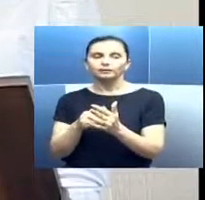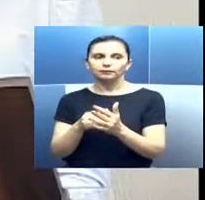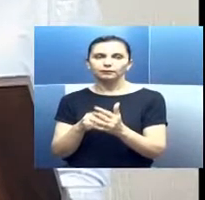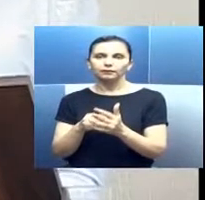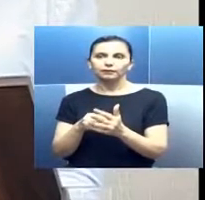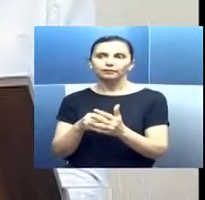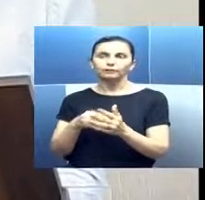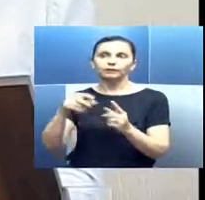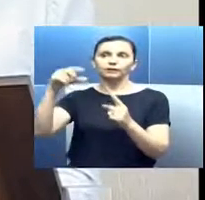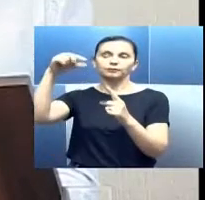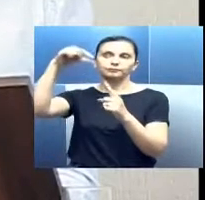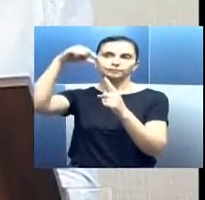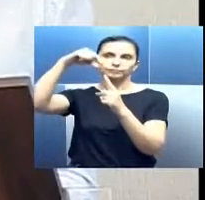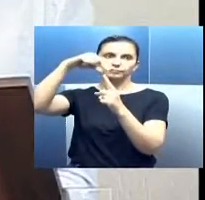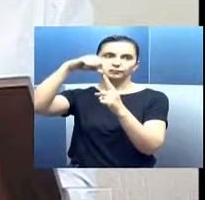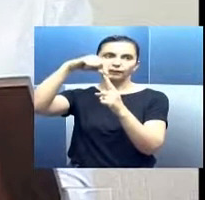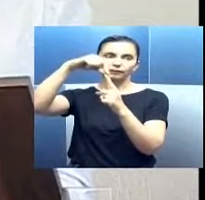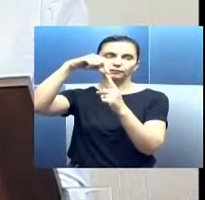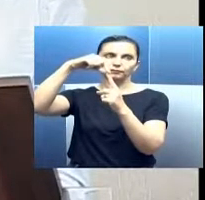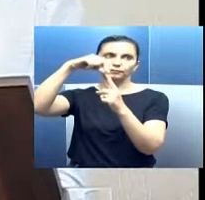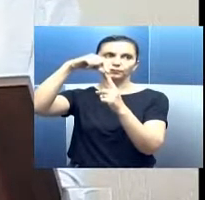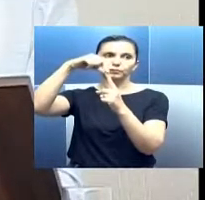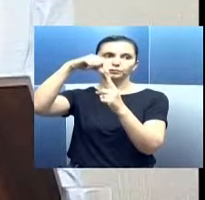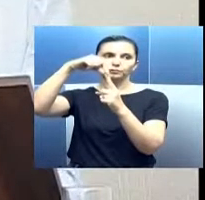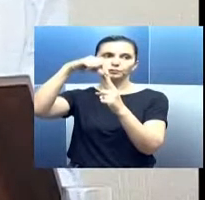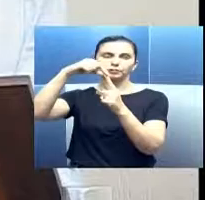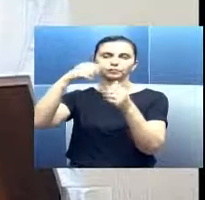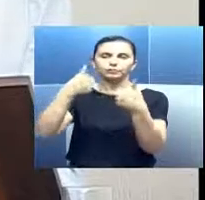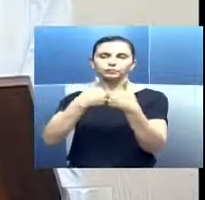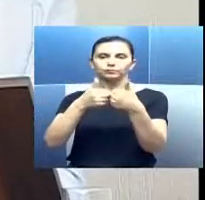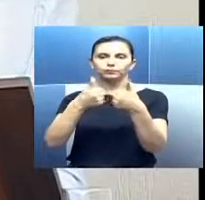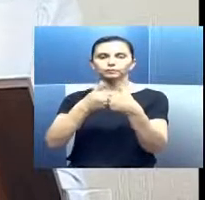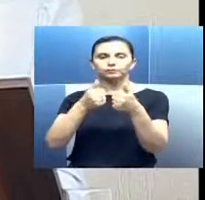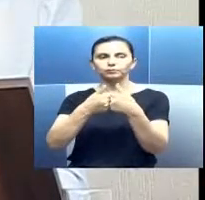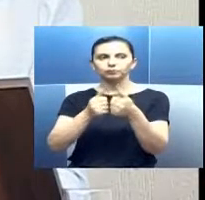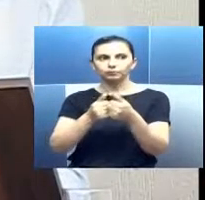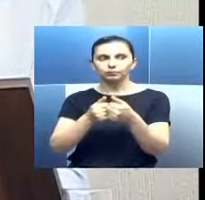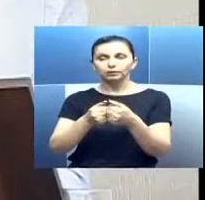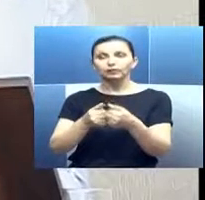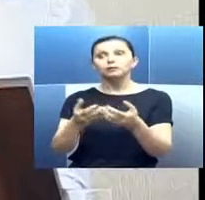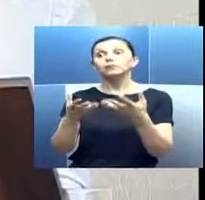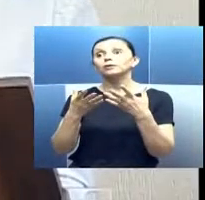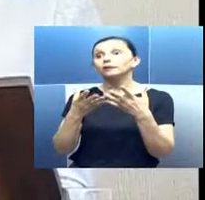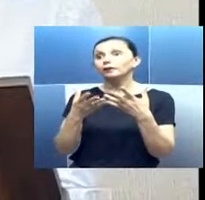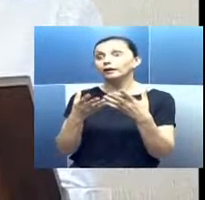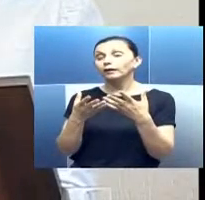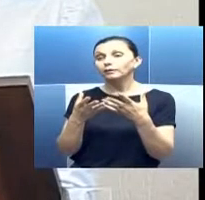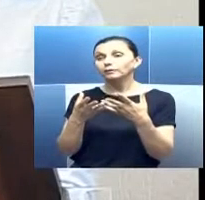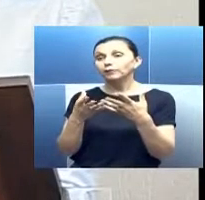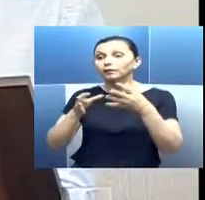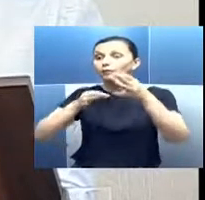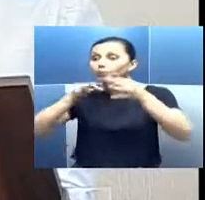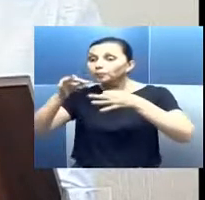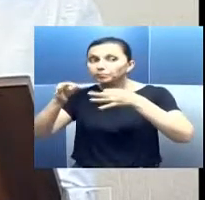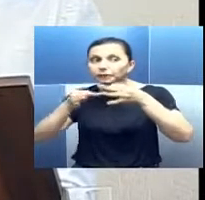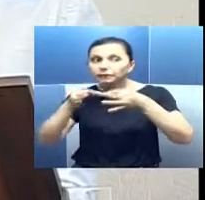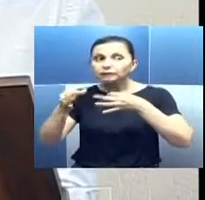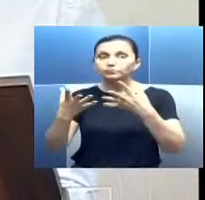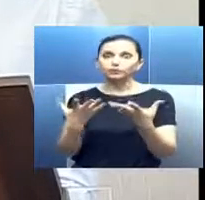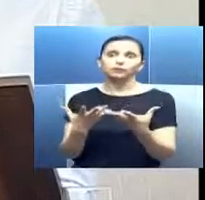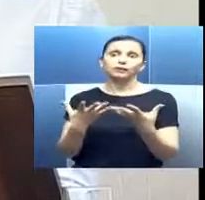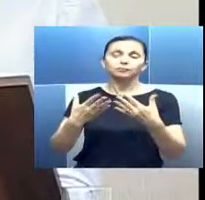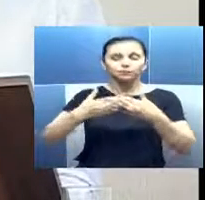para que a gente possa ter uma solução ou pelo menos um planejamento que seja ainda que em longo prazo